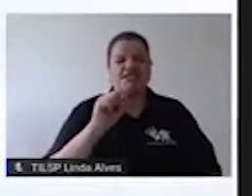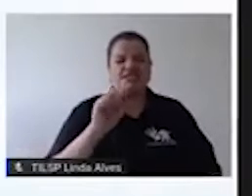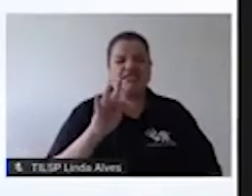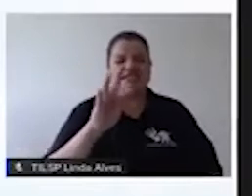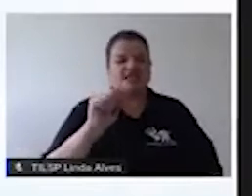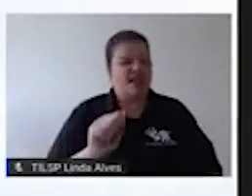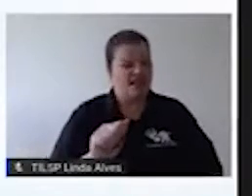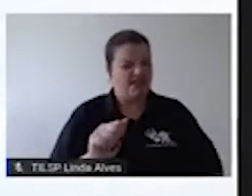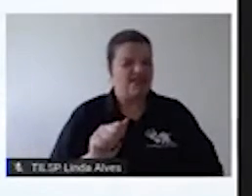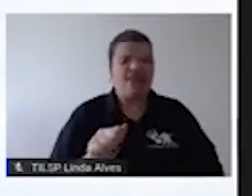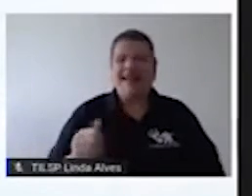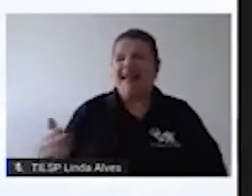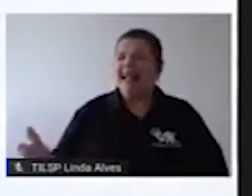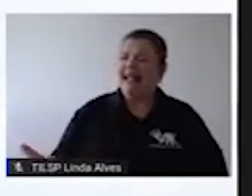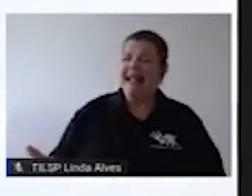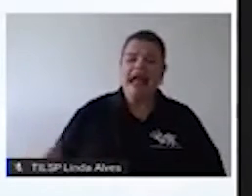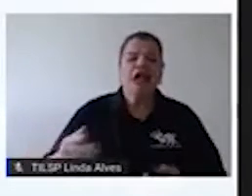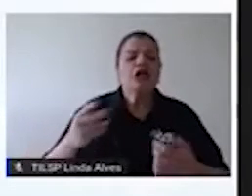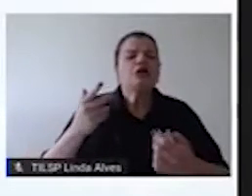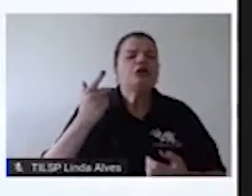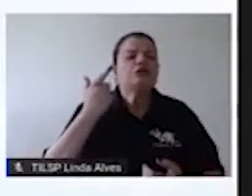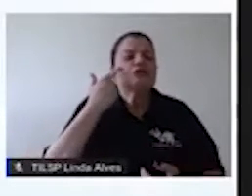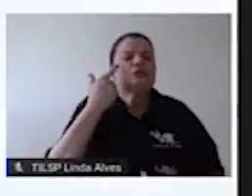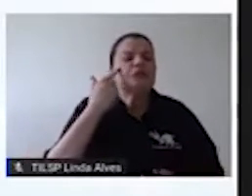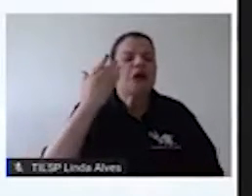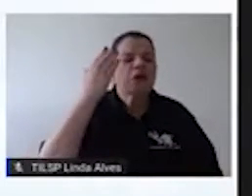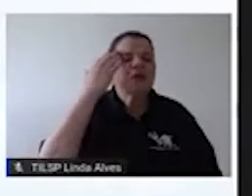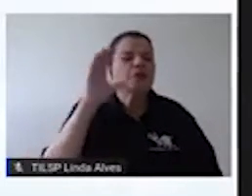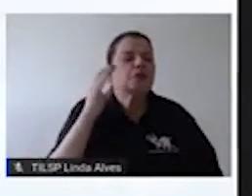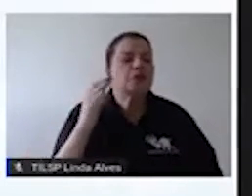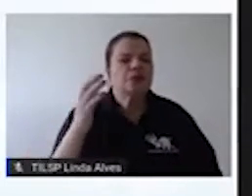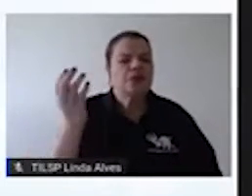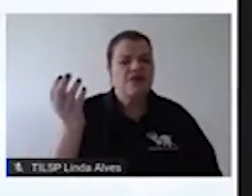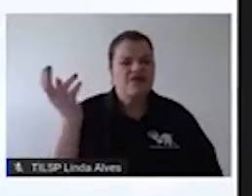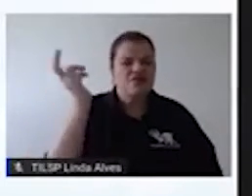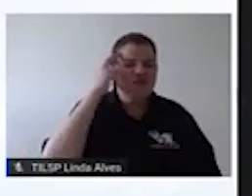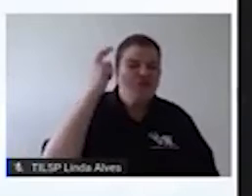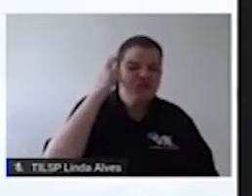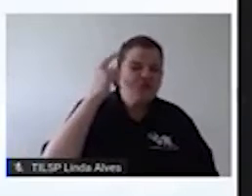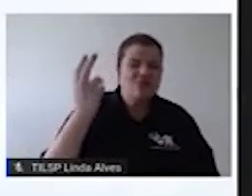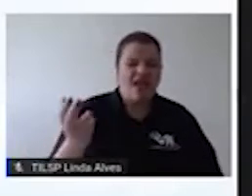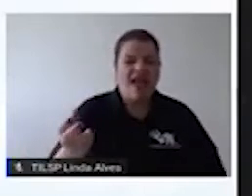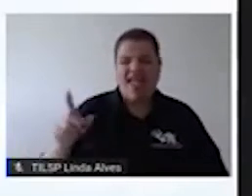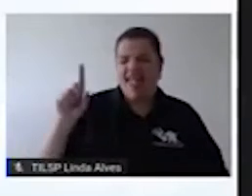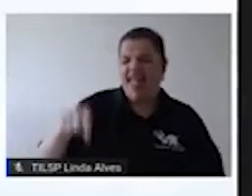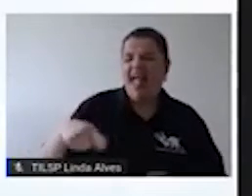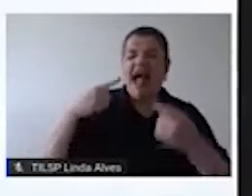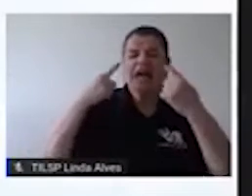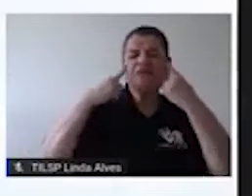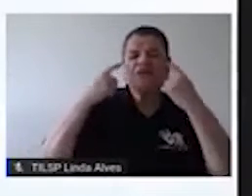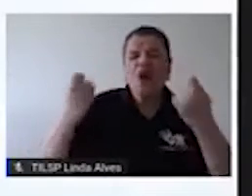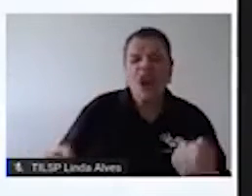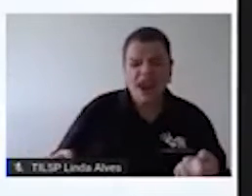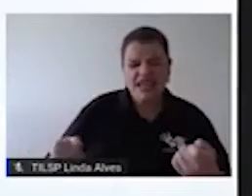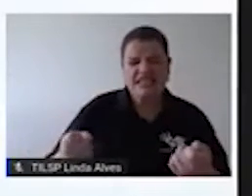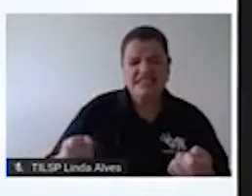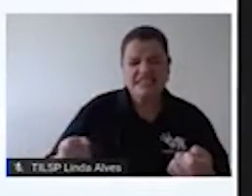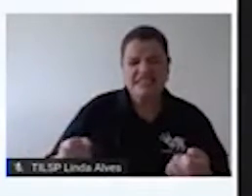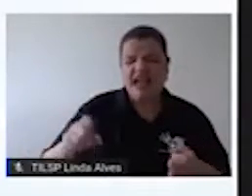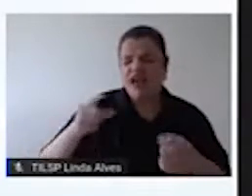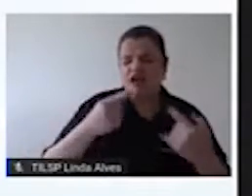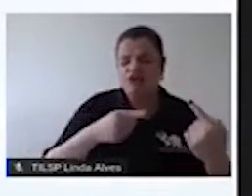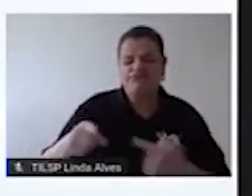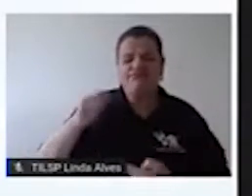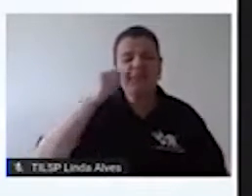daquilo que é o normal para uma condição de violência com as mulheres. E é bom que se lembre